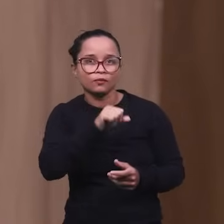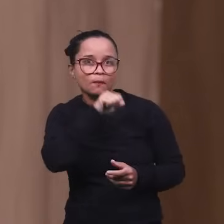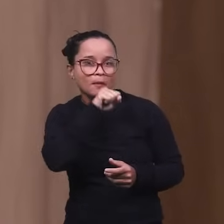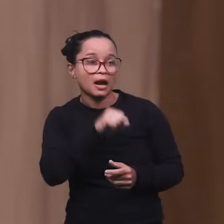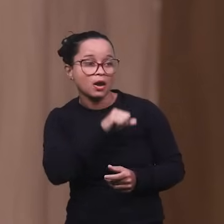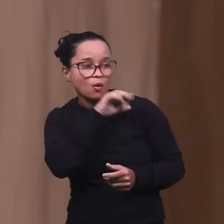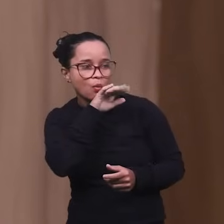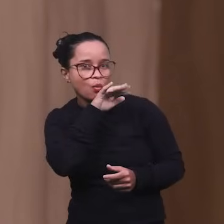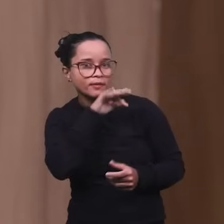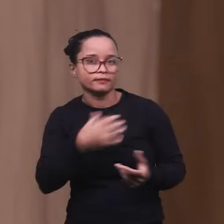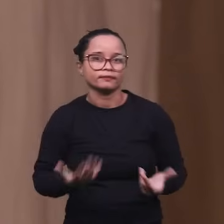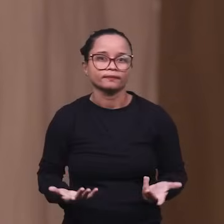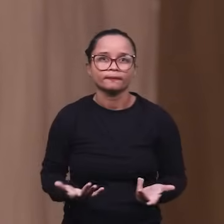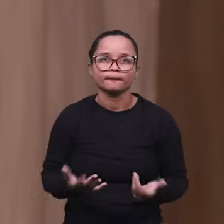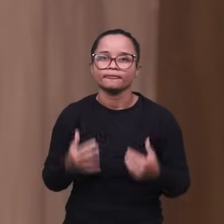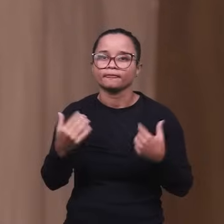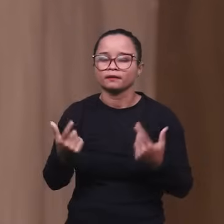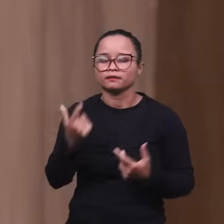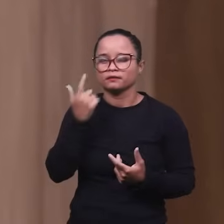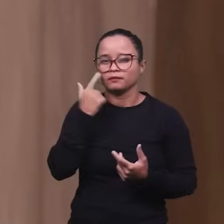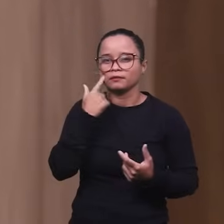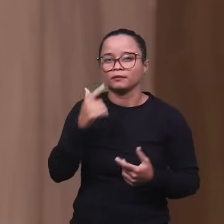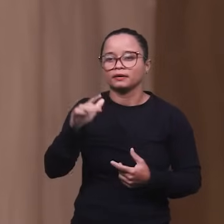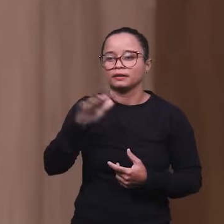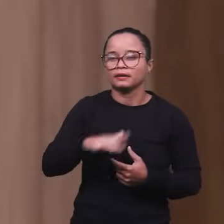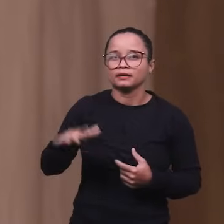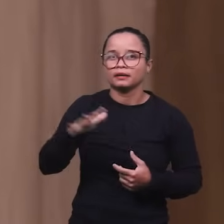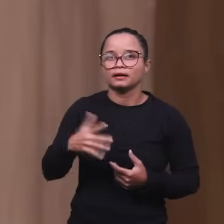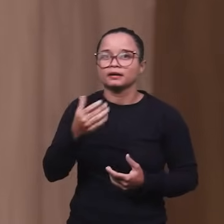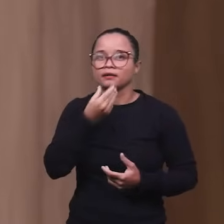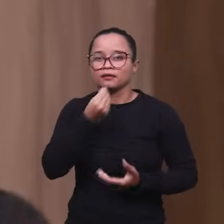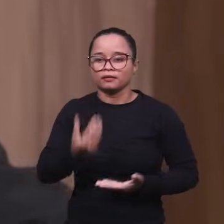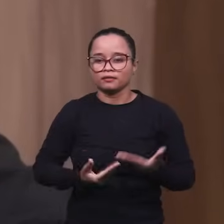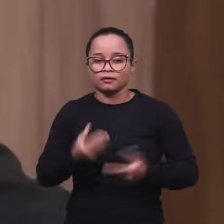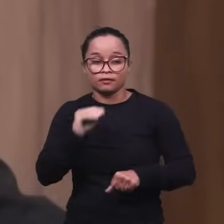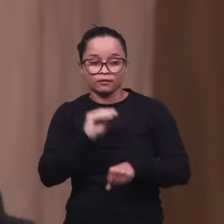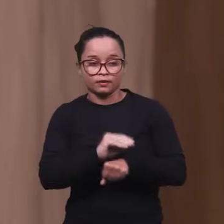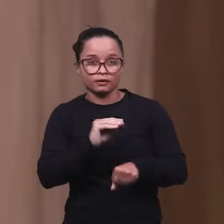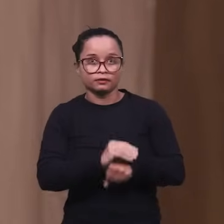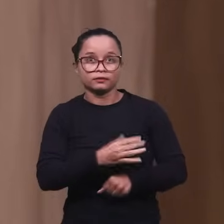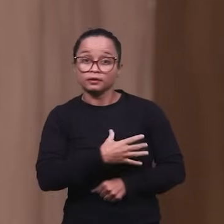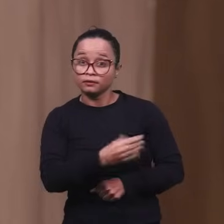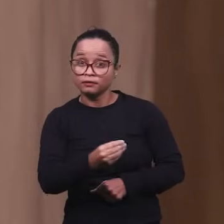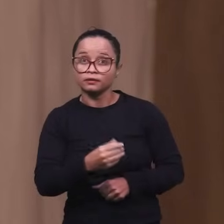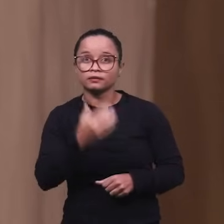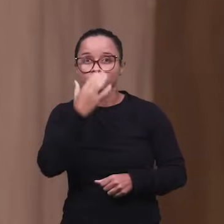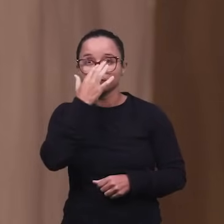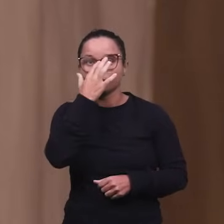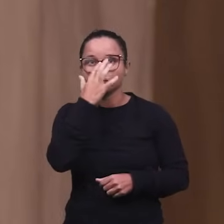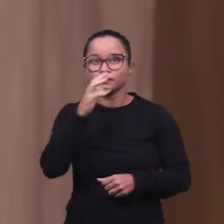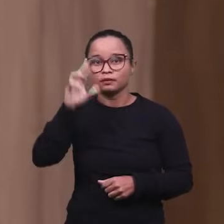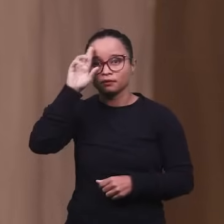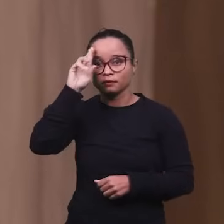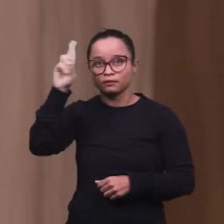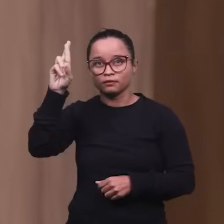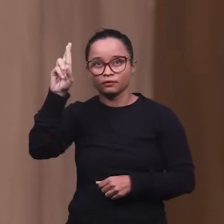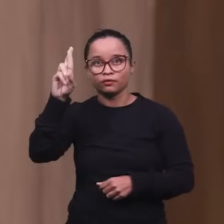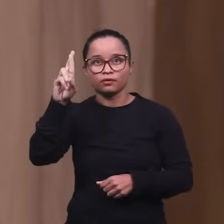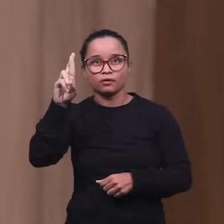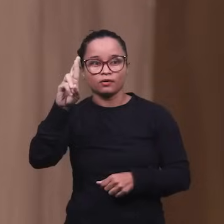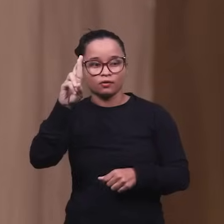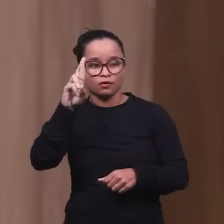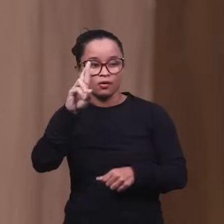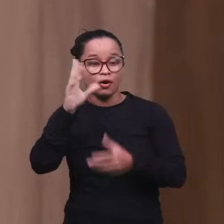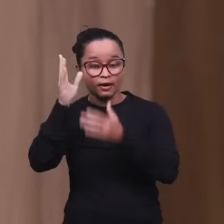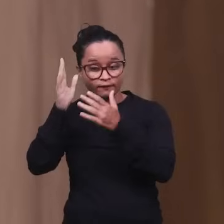pai. Então não ter essa visão simplória, é um servo, você vai cuidar dos filhos, não vai. A parte do Senhor, ele é